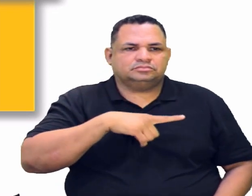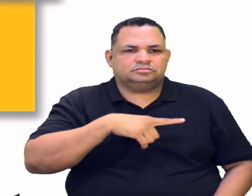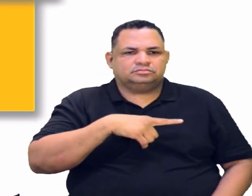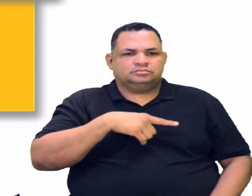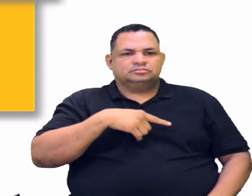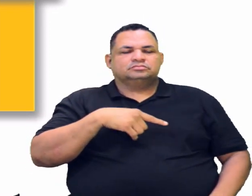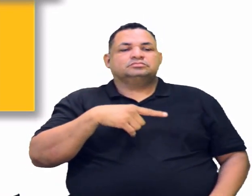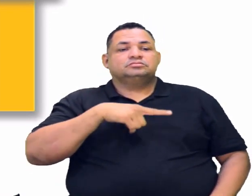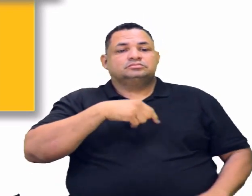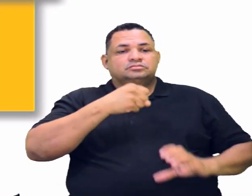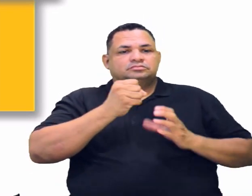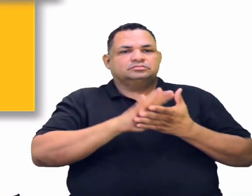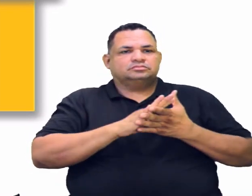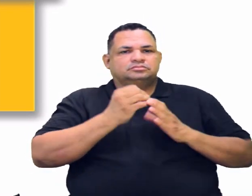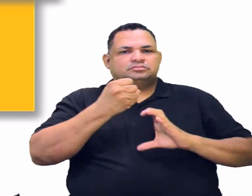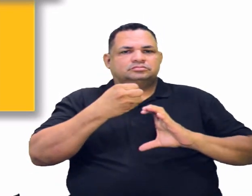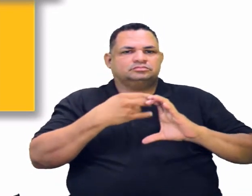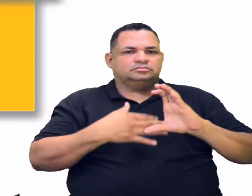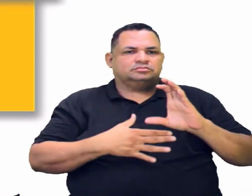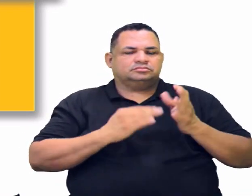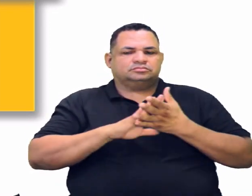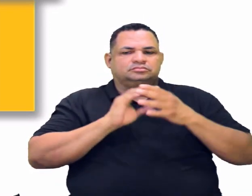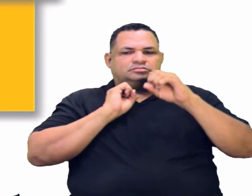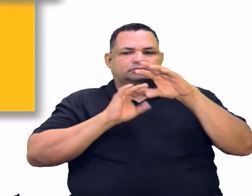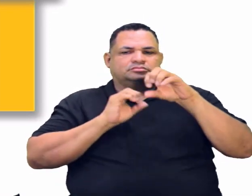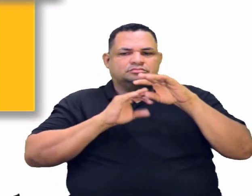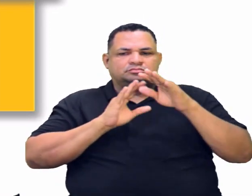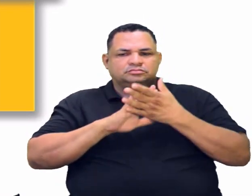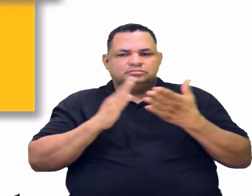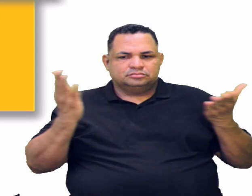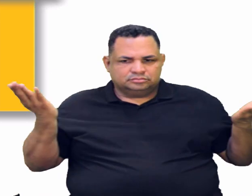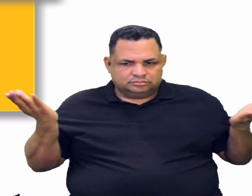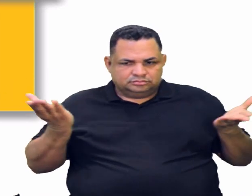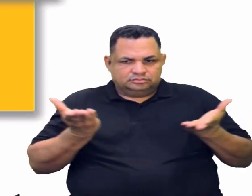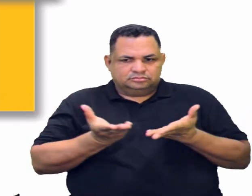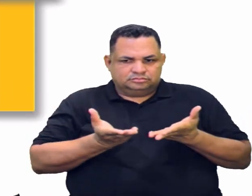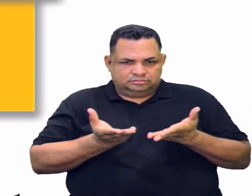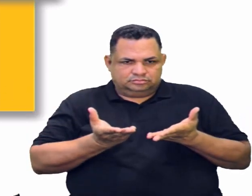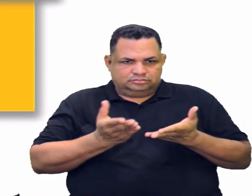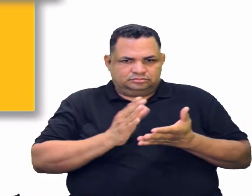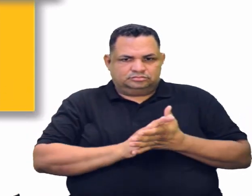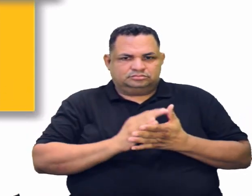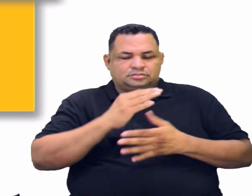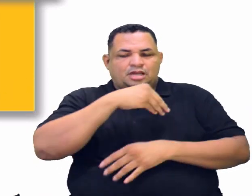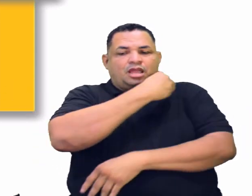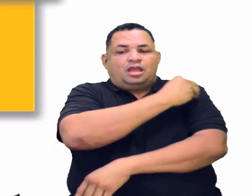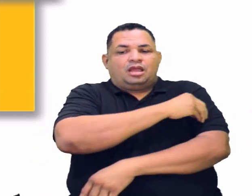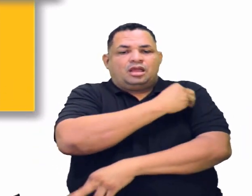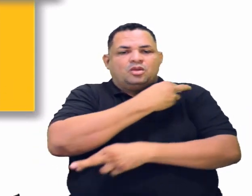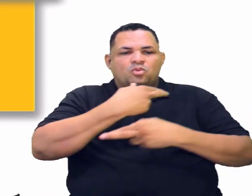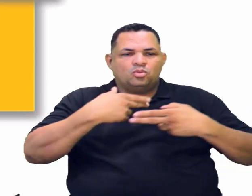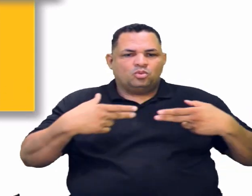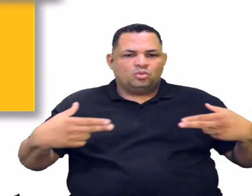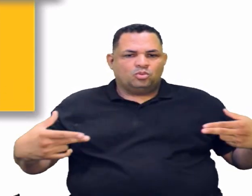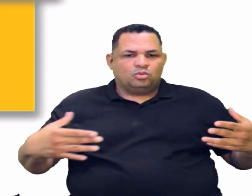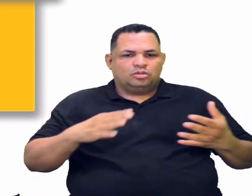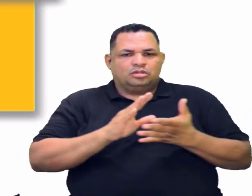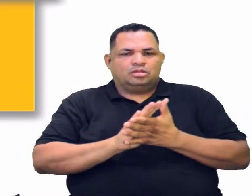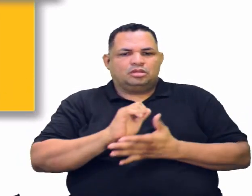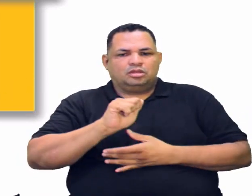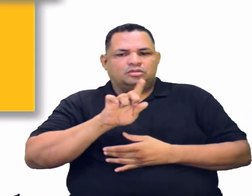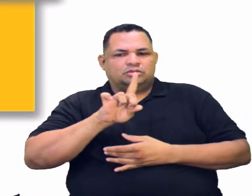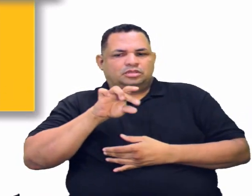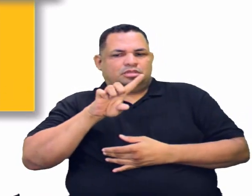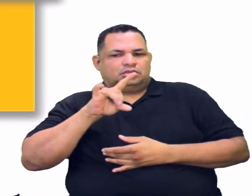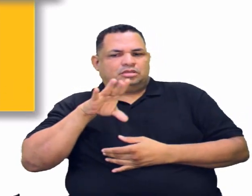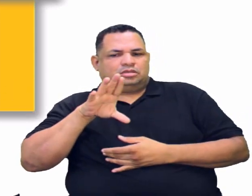três funções que serão abordadas na aula de hoje. Os álcools, os